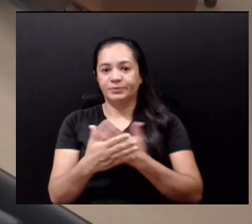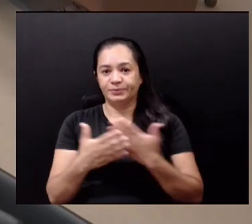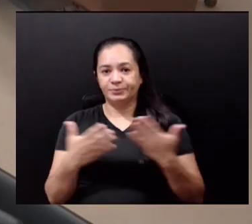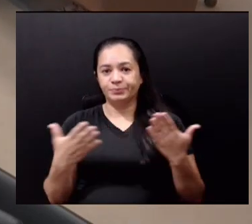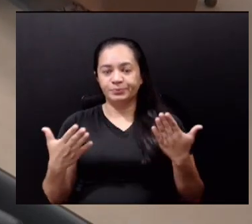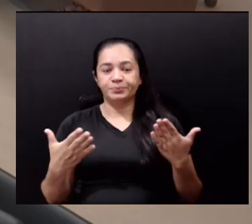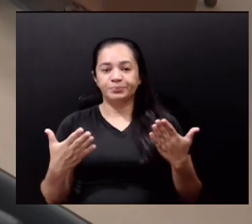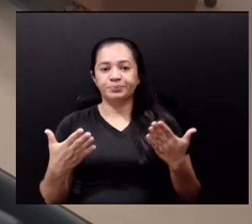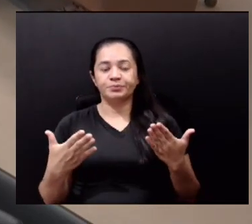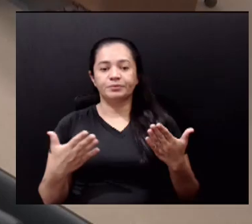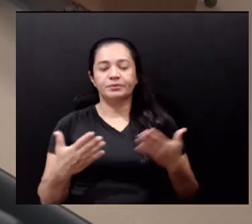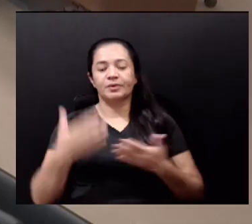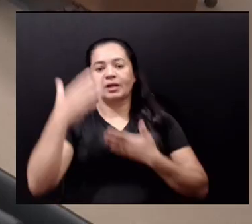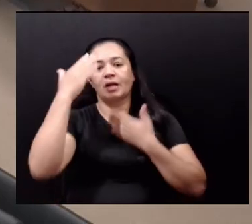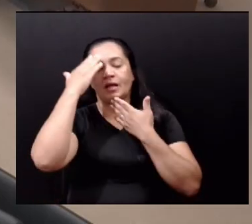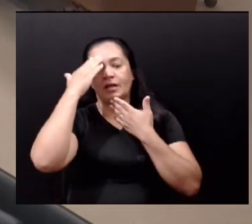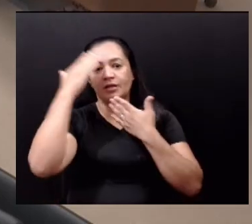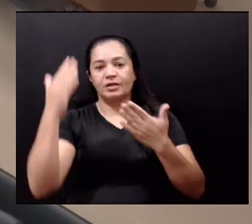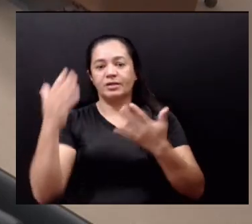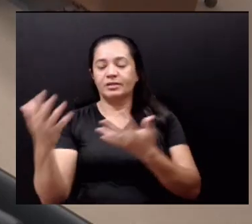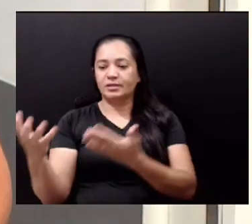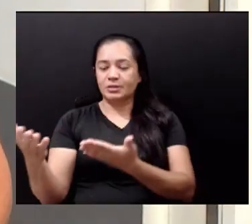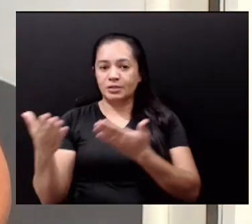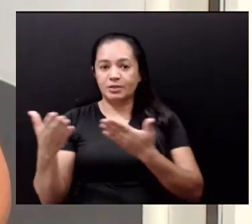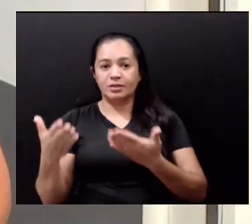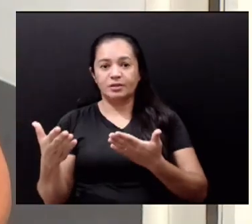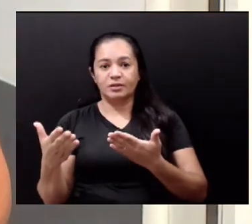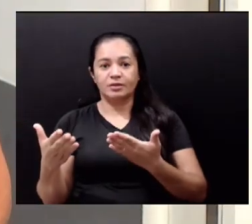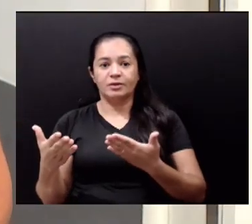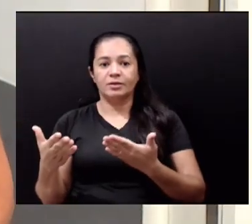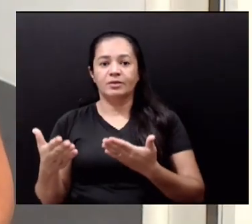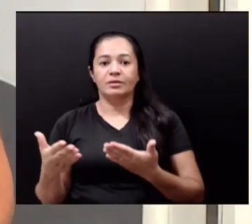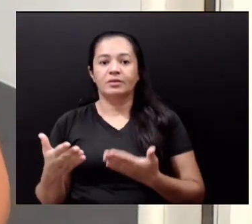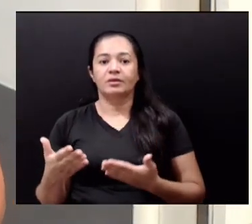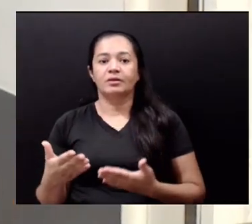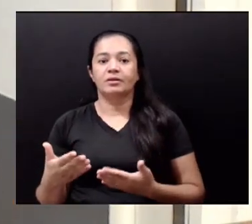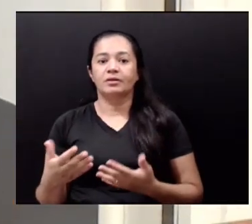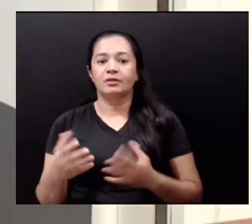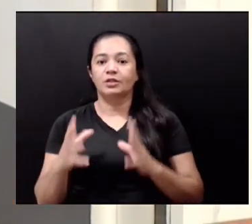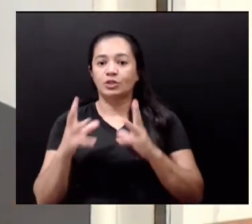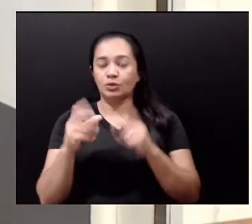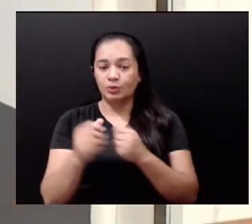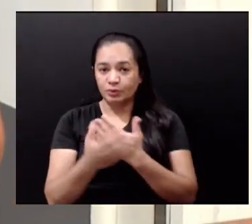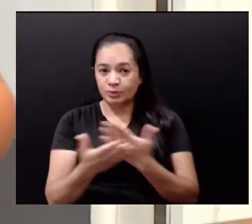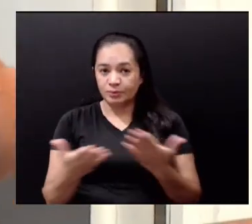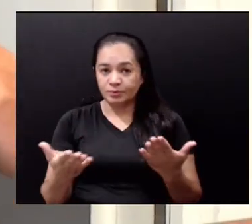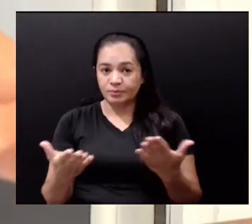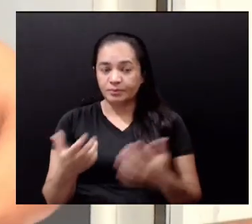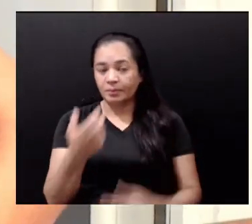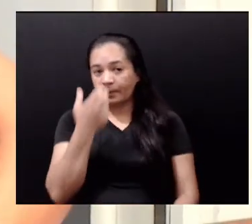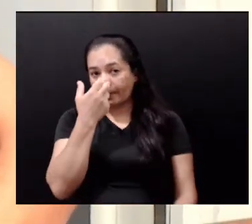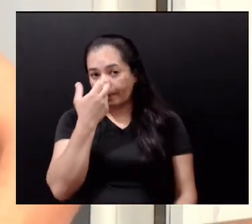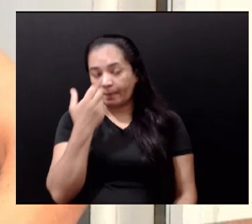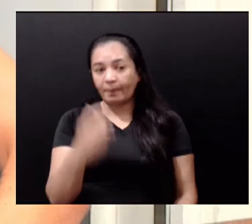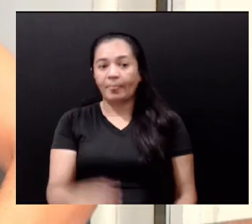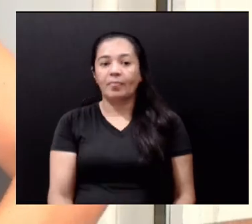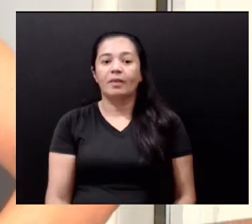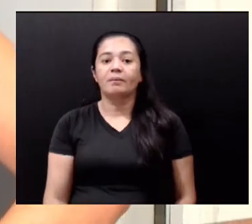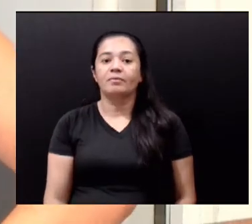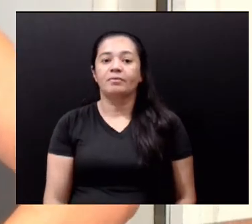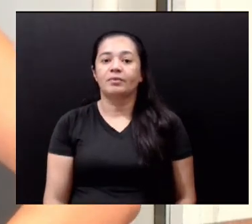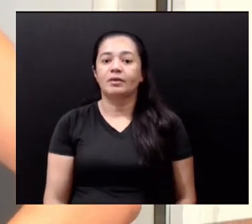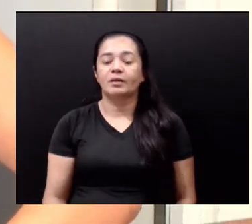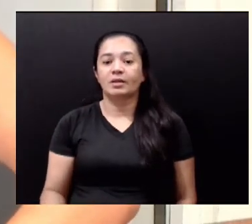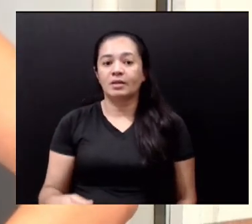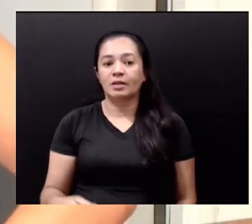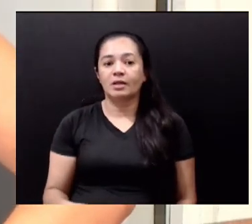Quero agradecer o convite, a presença de todas, todos e todas vocês. Agradecer o convite da vereadora Mariana e